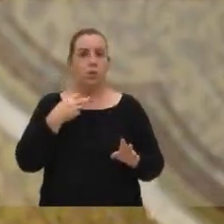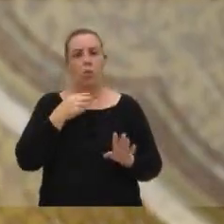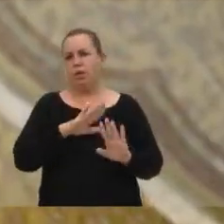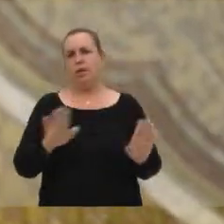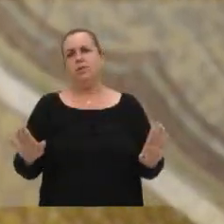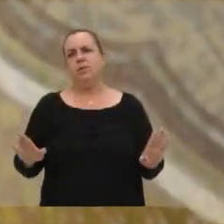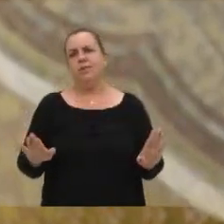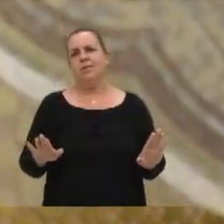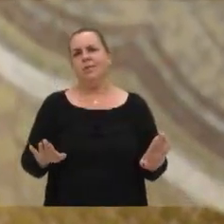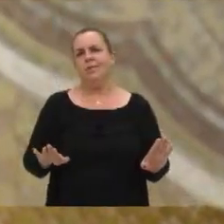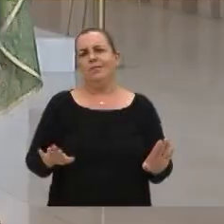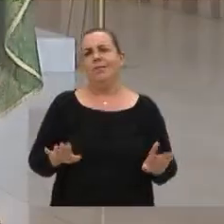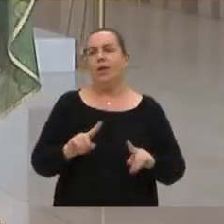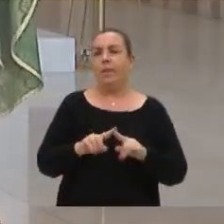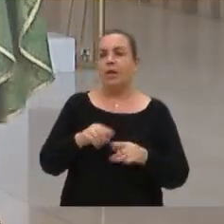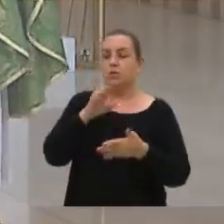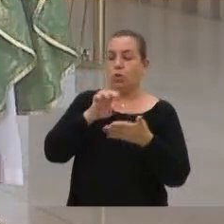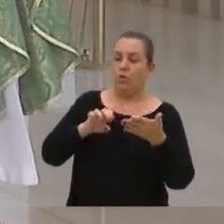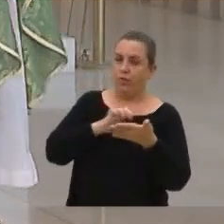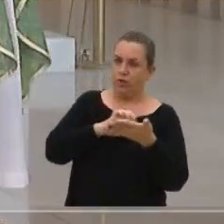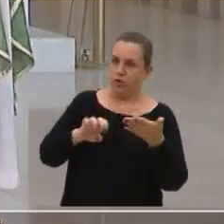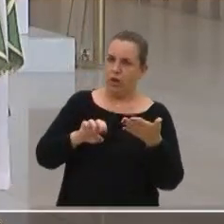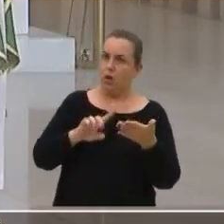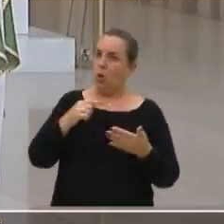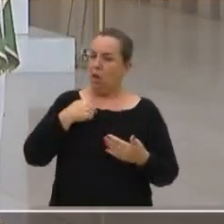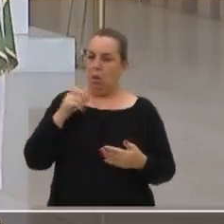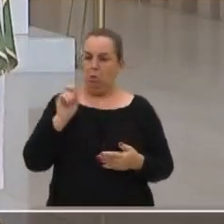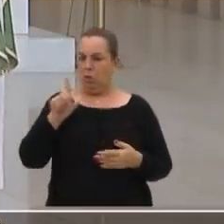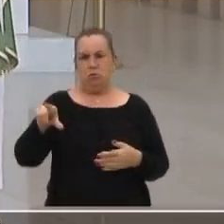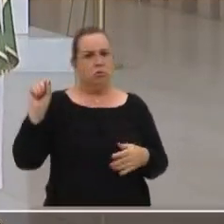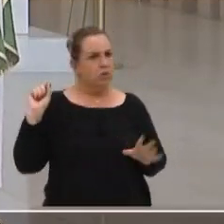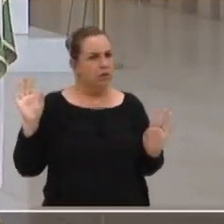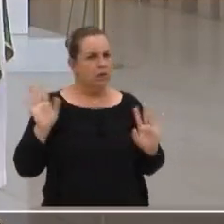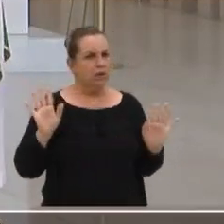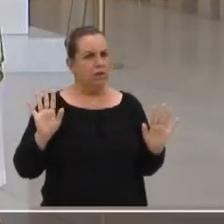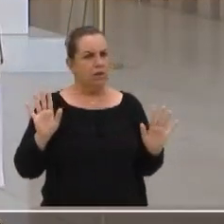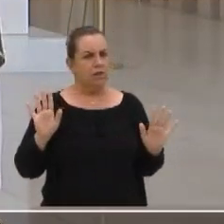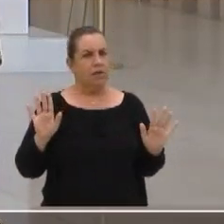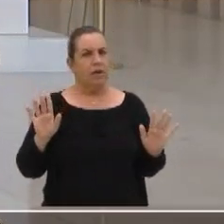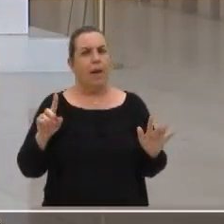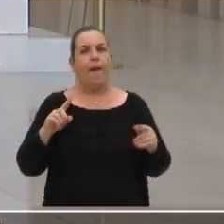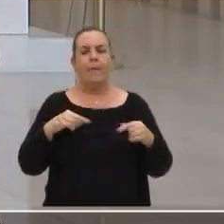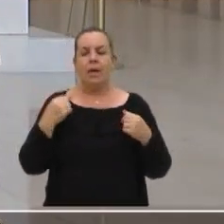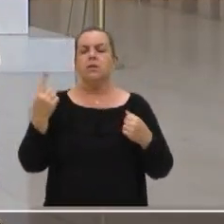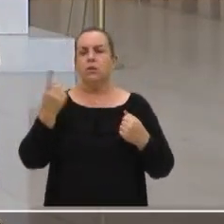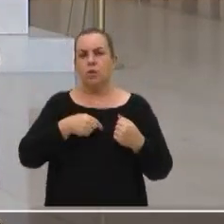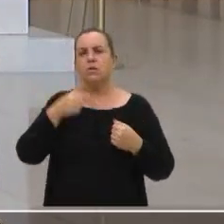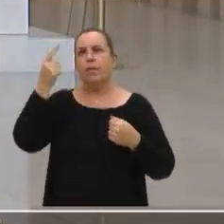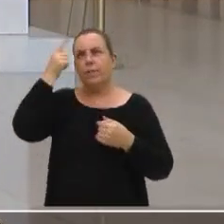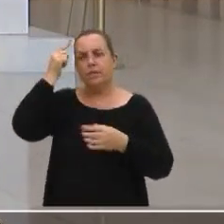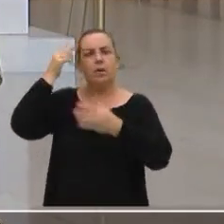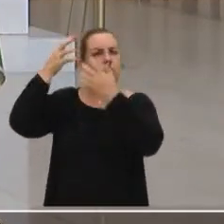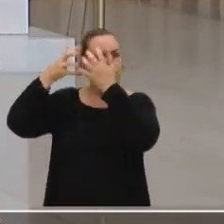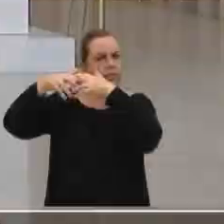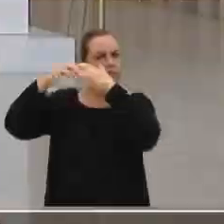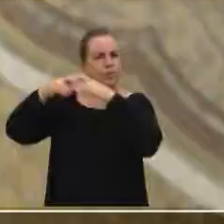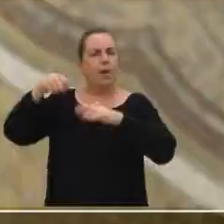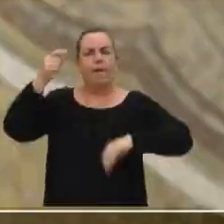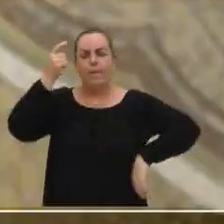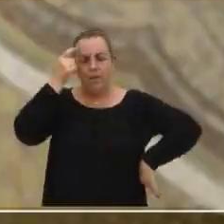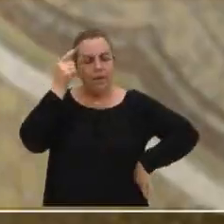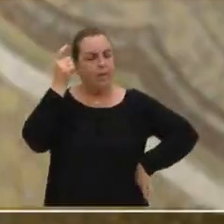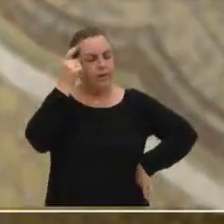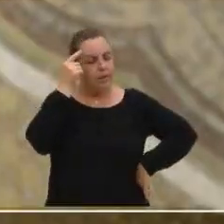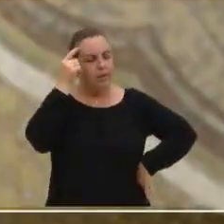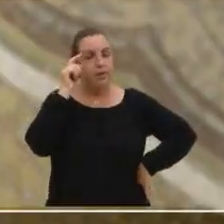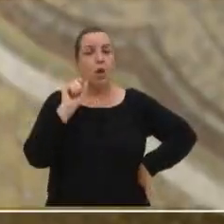isso. Mas é um evangelho que eu não escolhi, mas que nos vem a reflexão de que devemos pensar